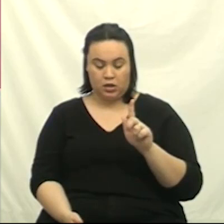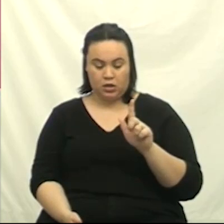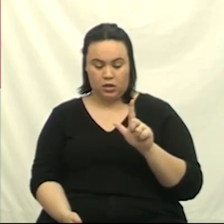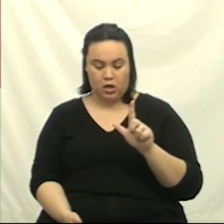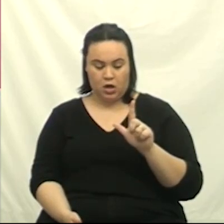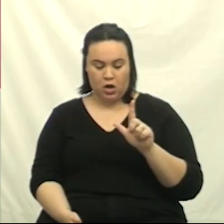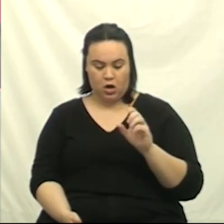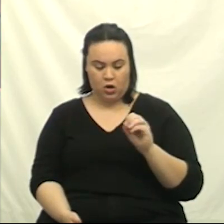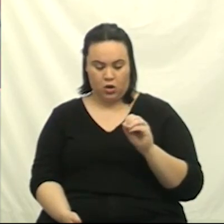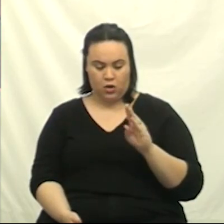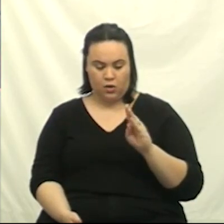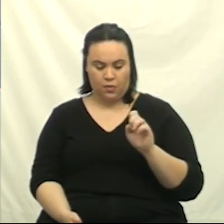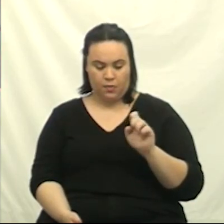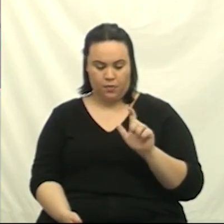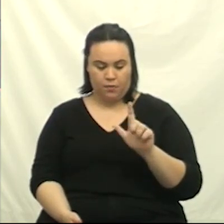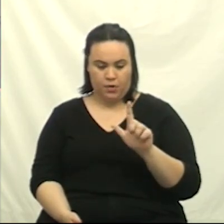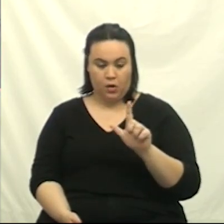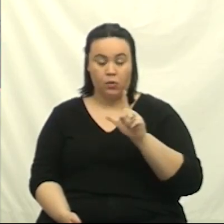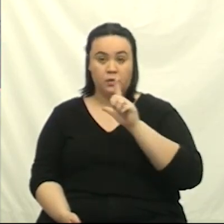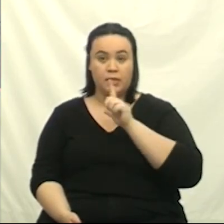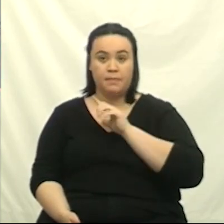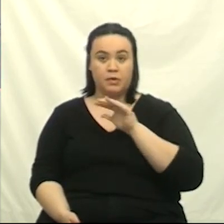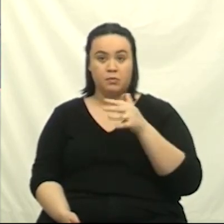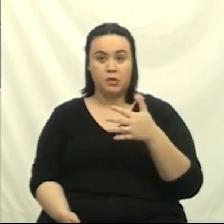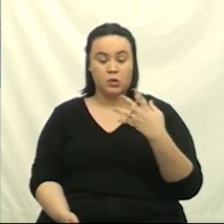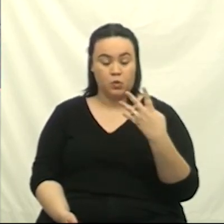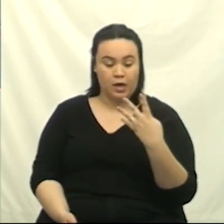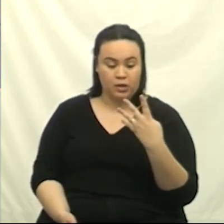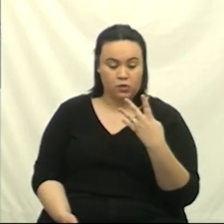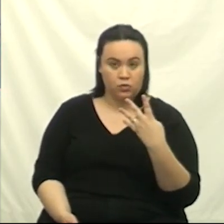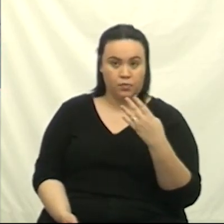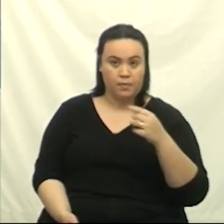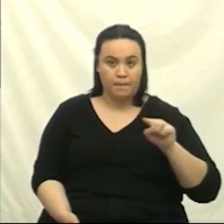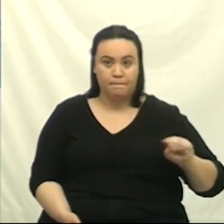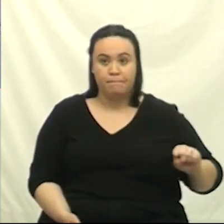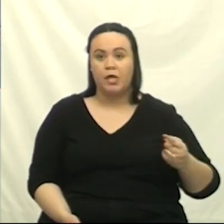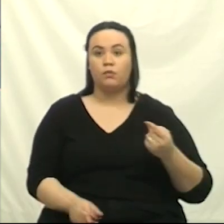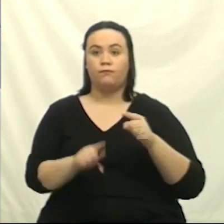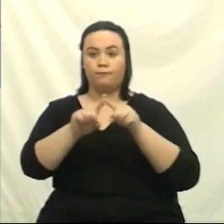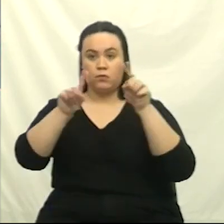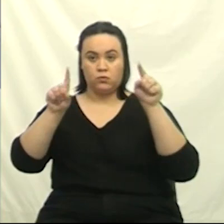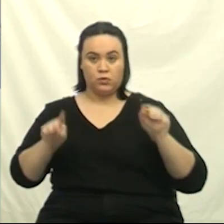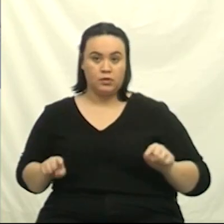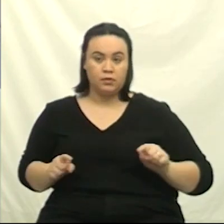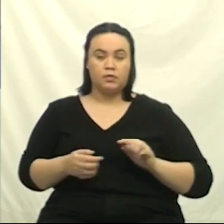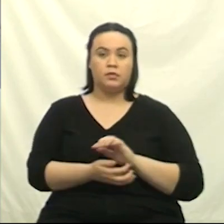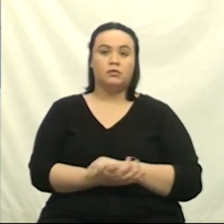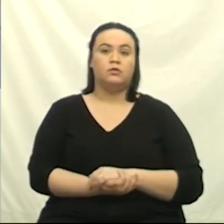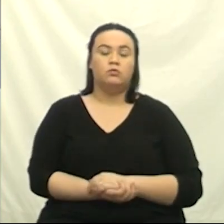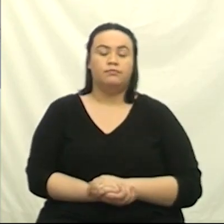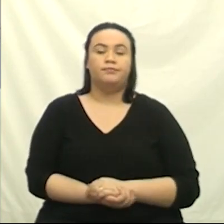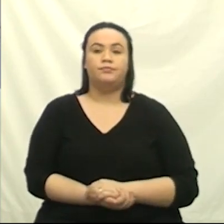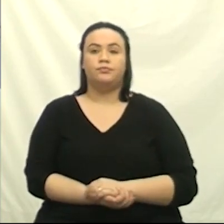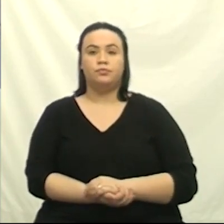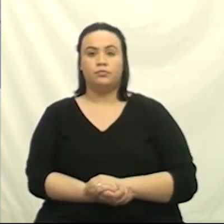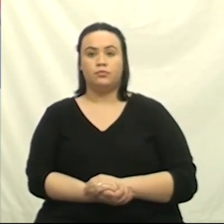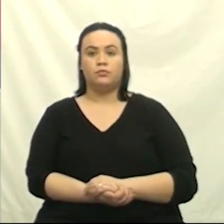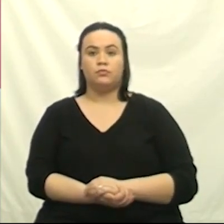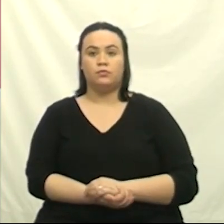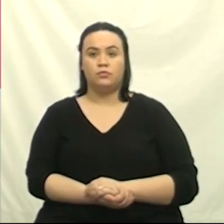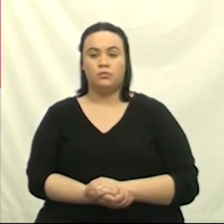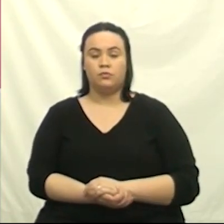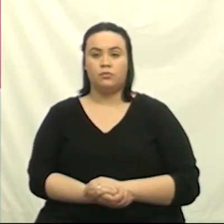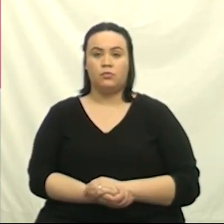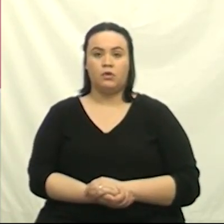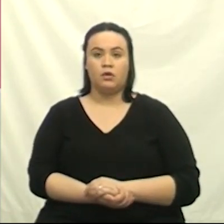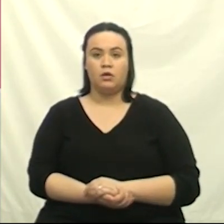entendo que existe mais de 4 mil funcionários uma das coisas louváveis pelo